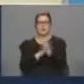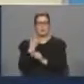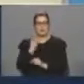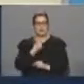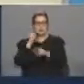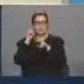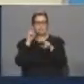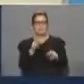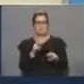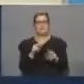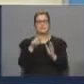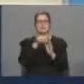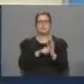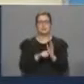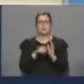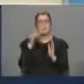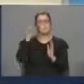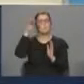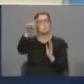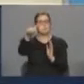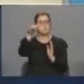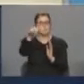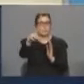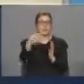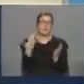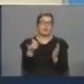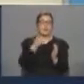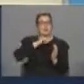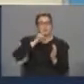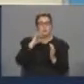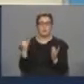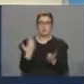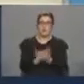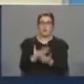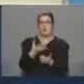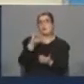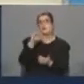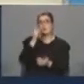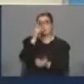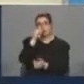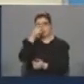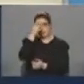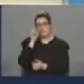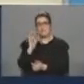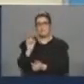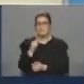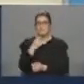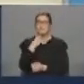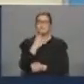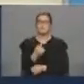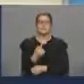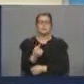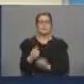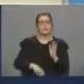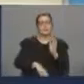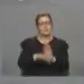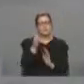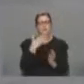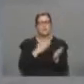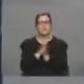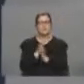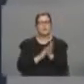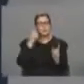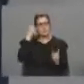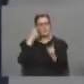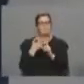atenção o estatuto da ultras preferia traz aos açores na opinião de duarte freitas condições que devem ser aproveitadas para dar um